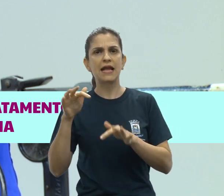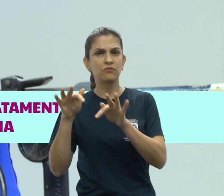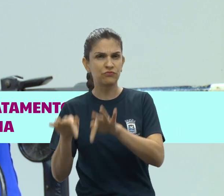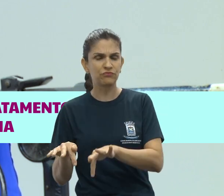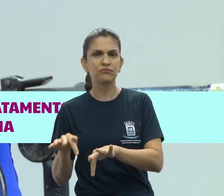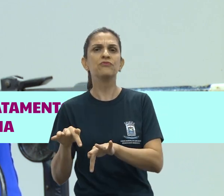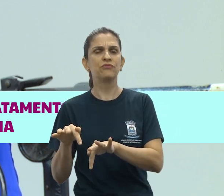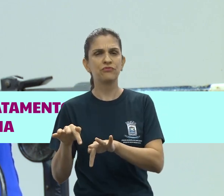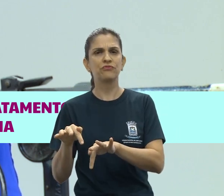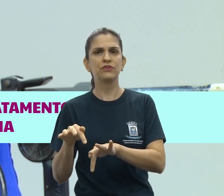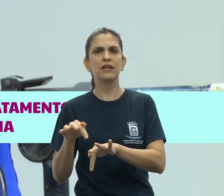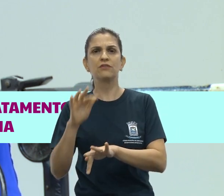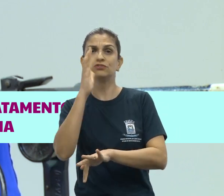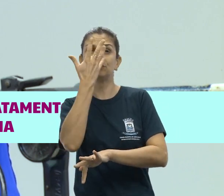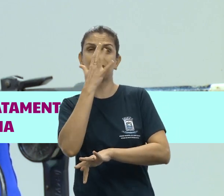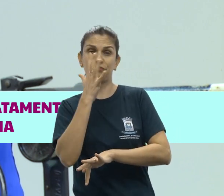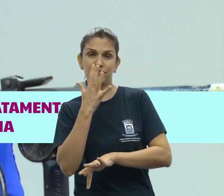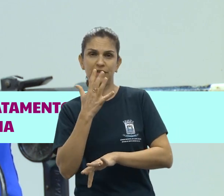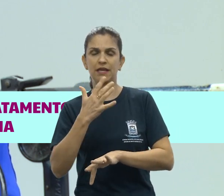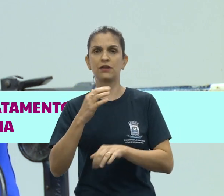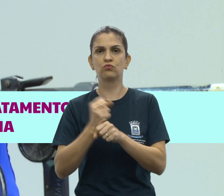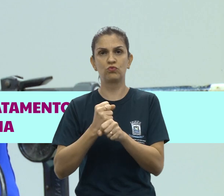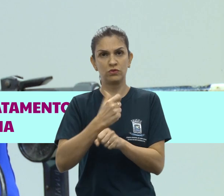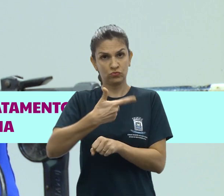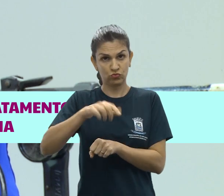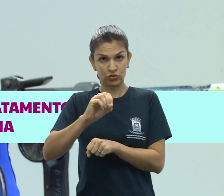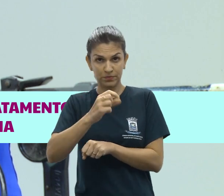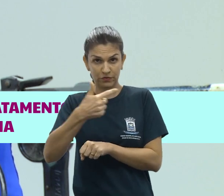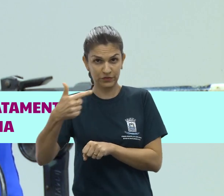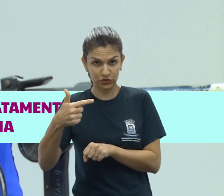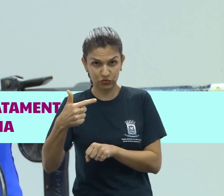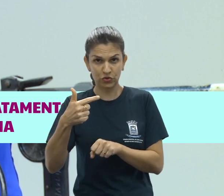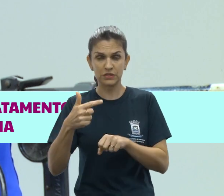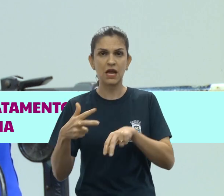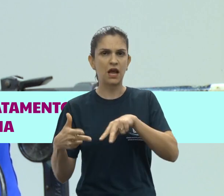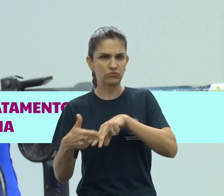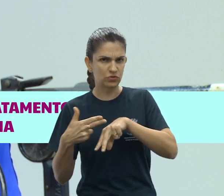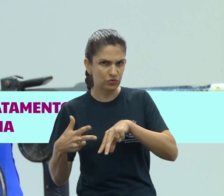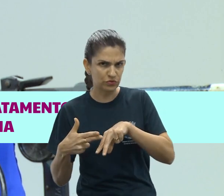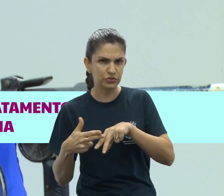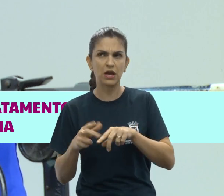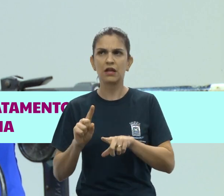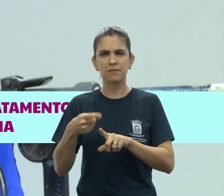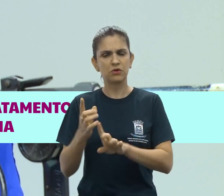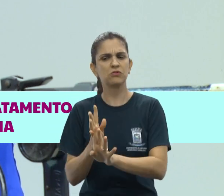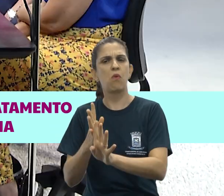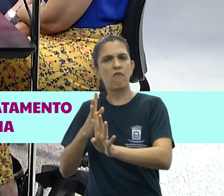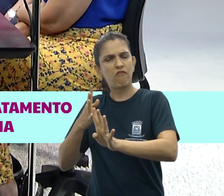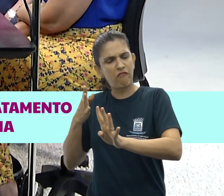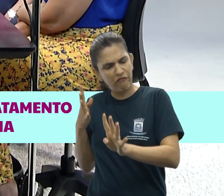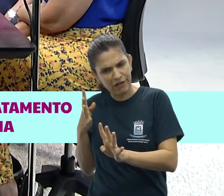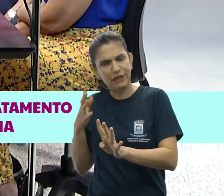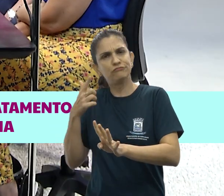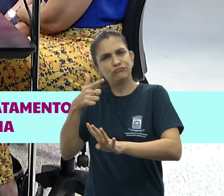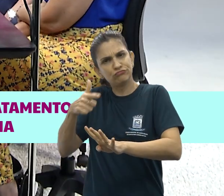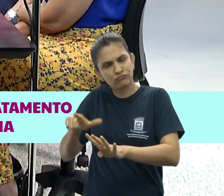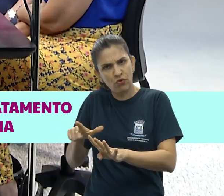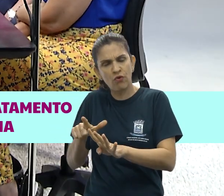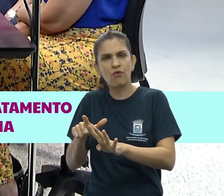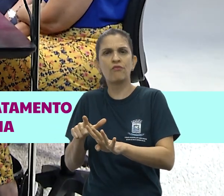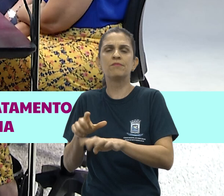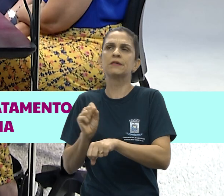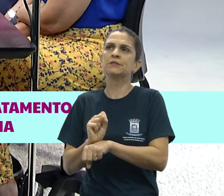25 de fevereiro de 2022. Terminando a cirurgia, eu entrei em outra fila para começar a fazer